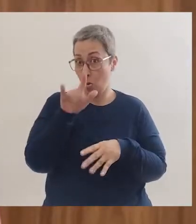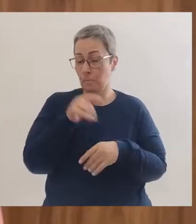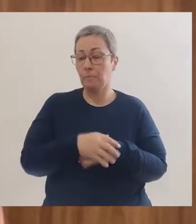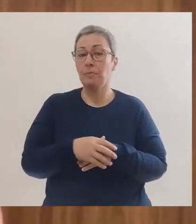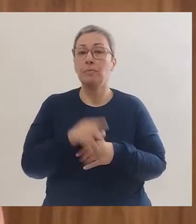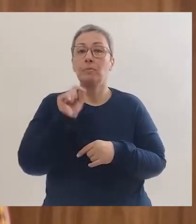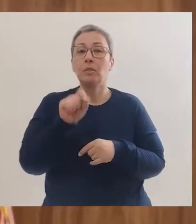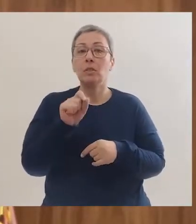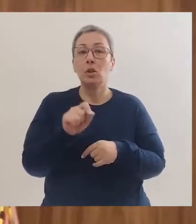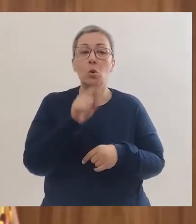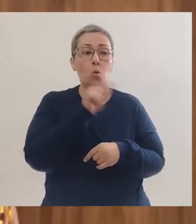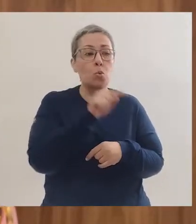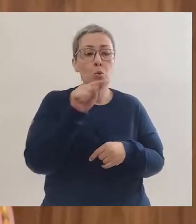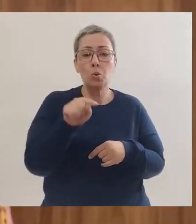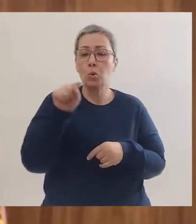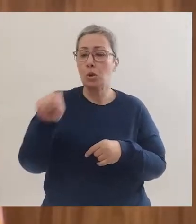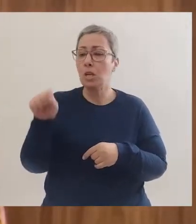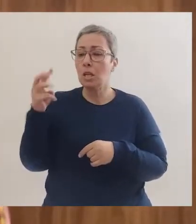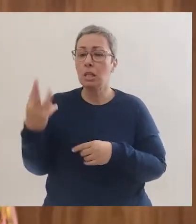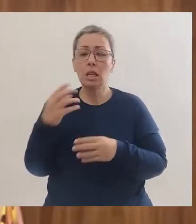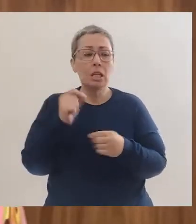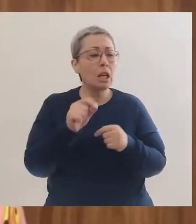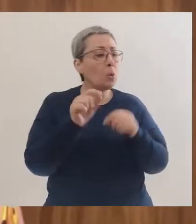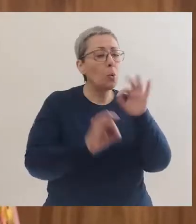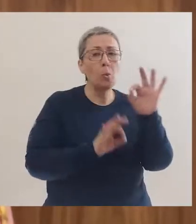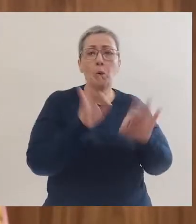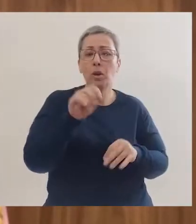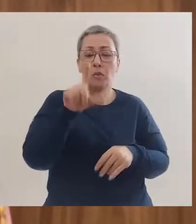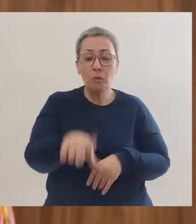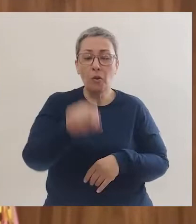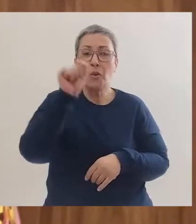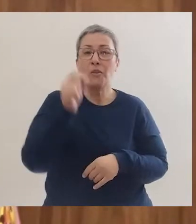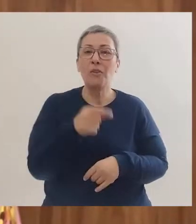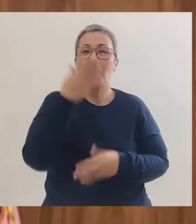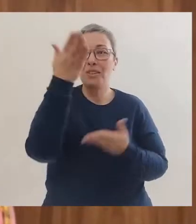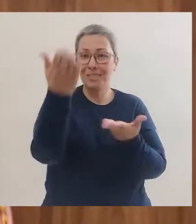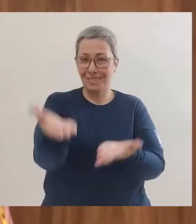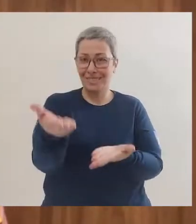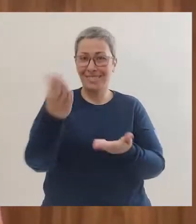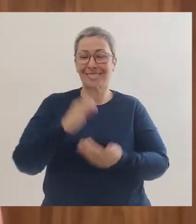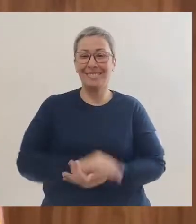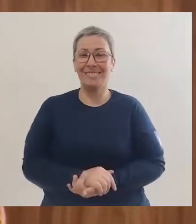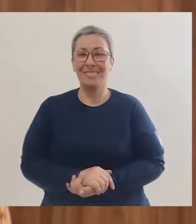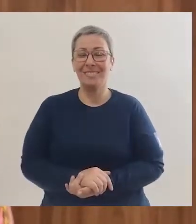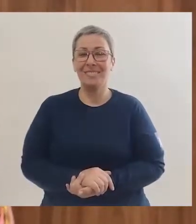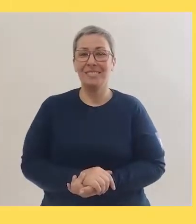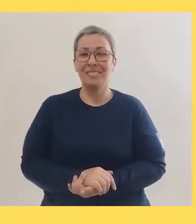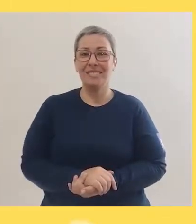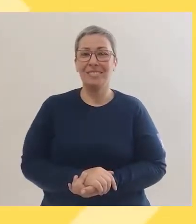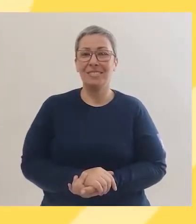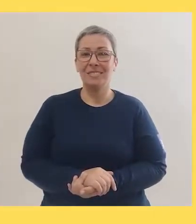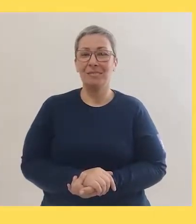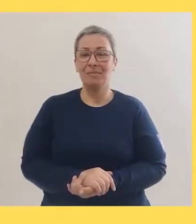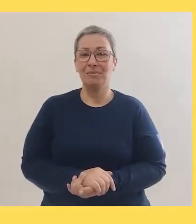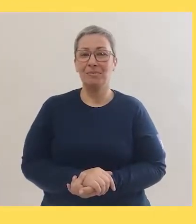assim: Unidunite salame mingue, o escolhido foi você.